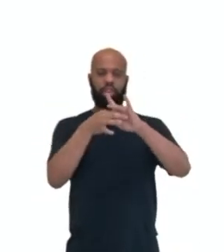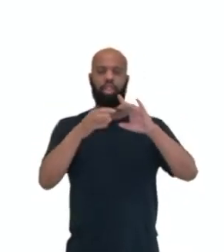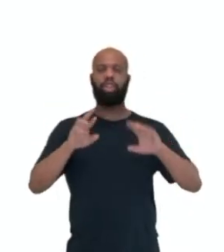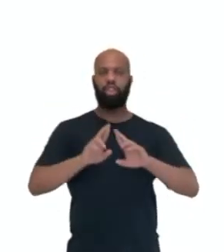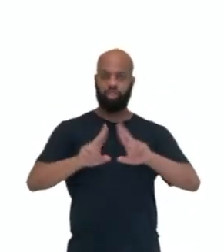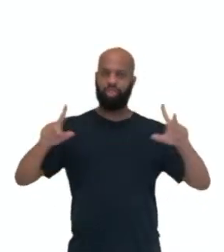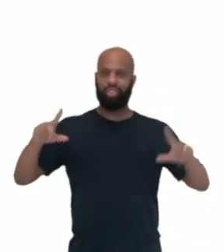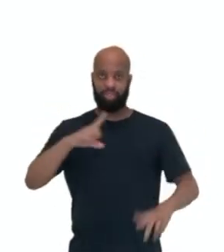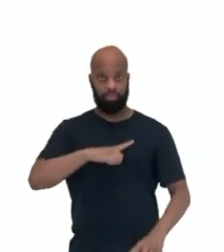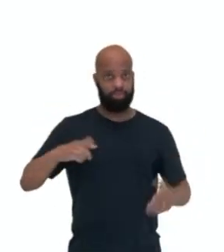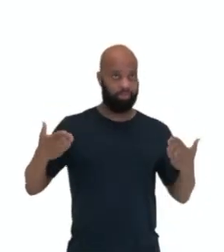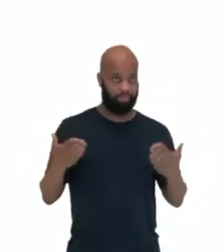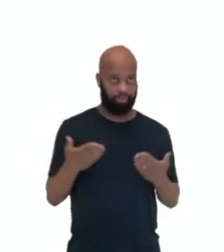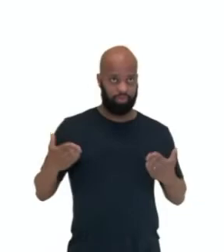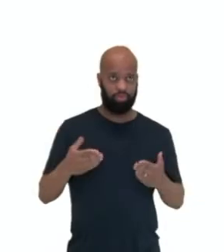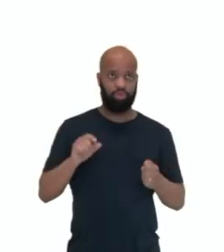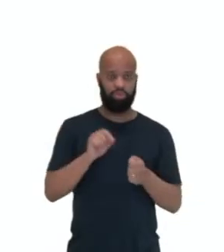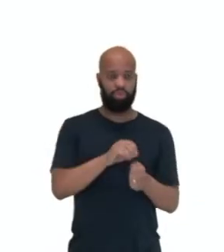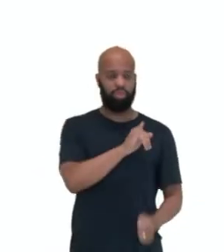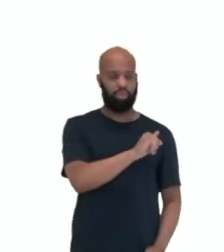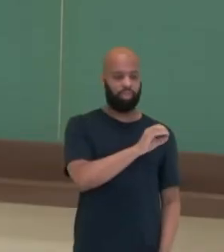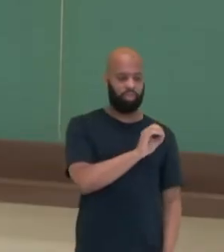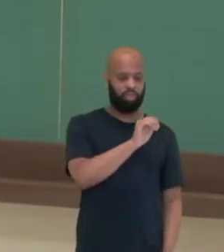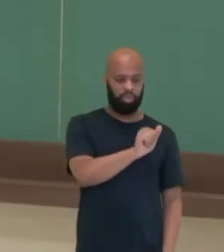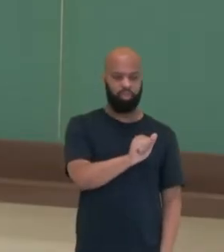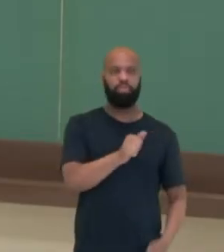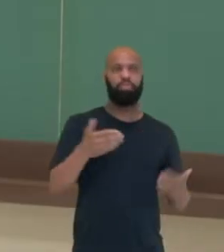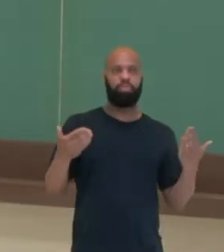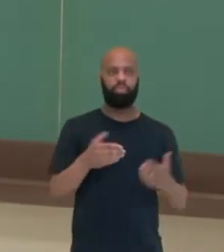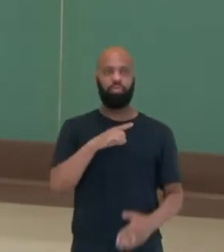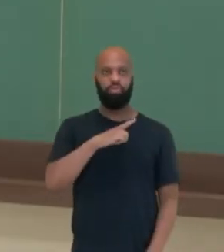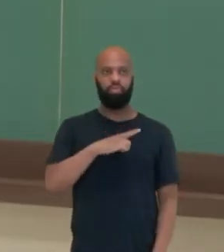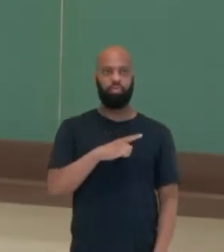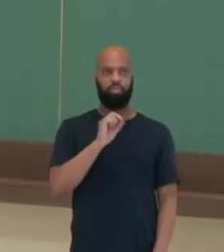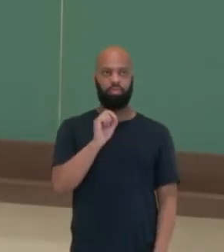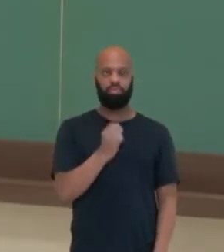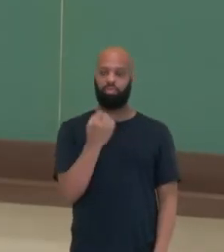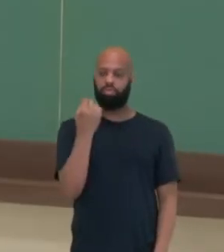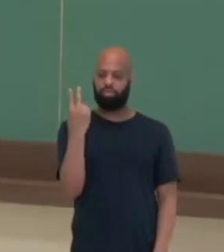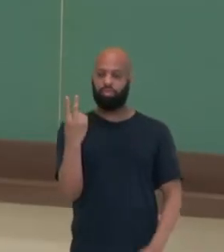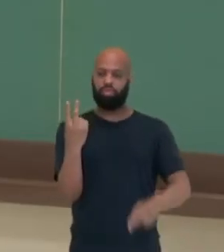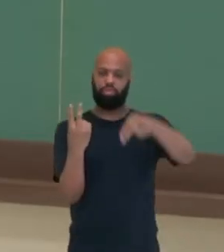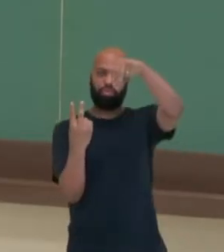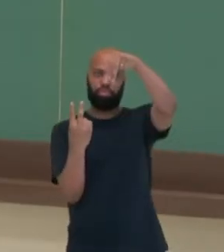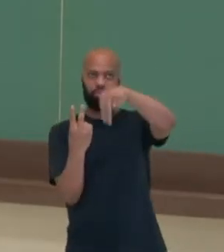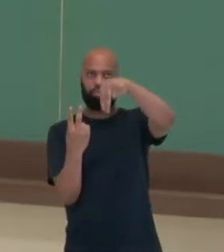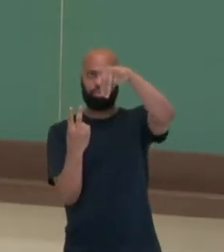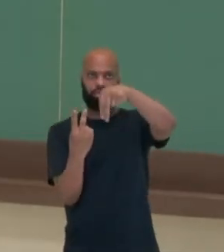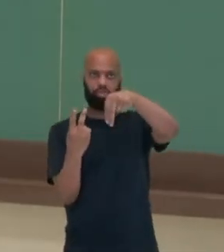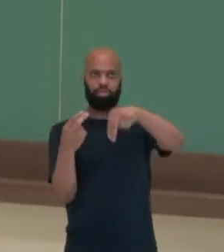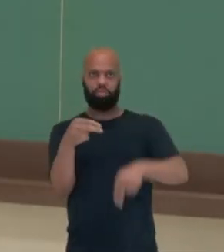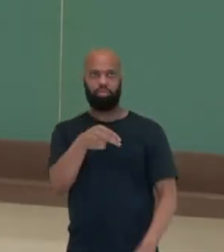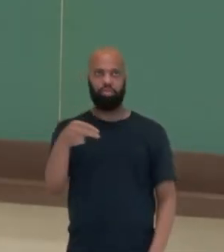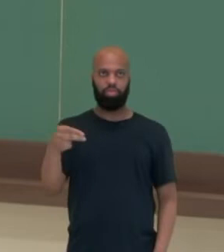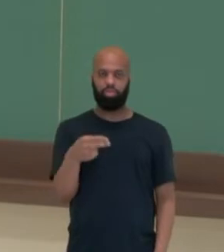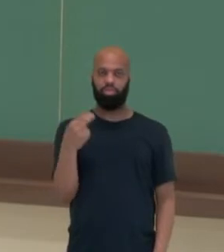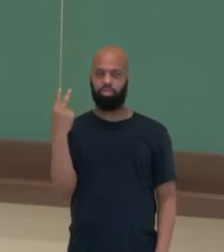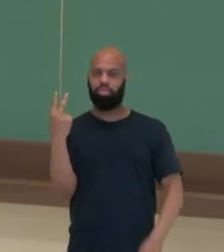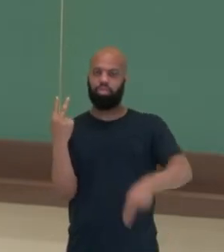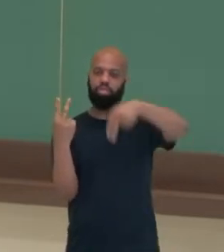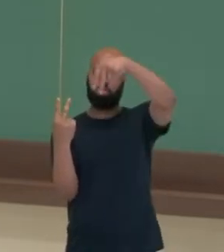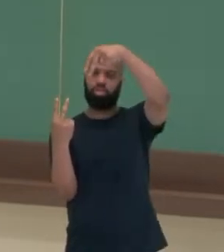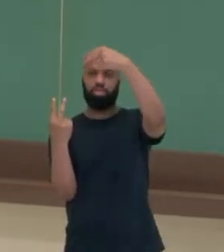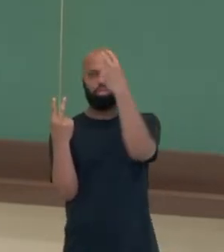diferentes. Então, colocando na equação, na expressão matemática, isômero opticamente ativo,